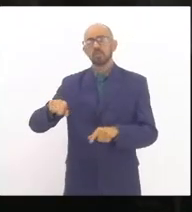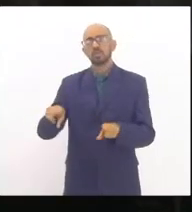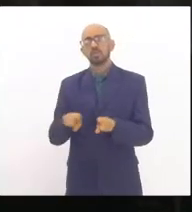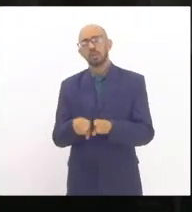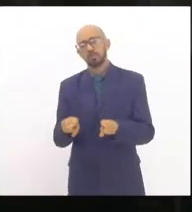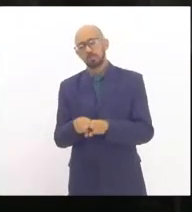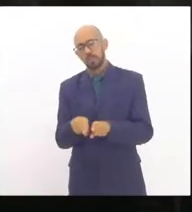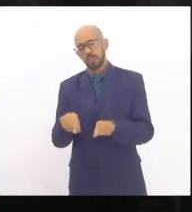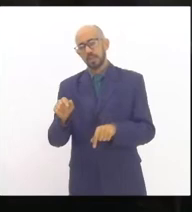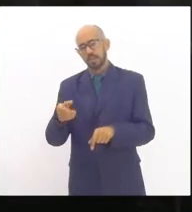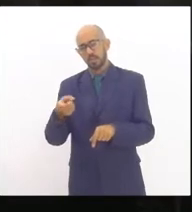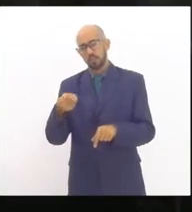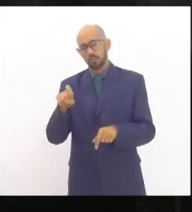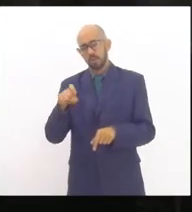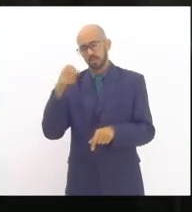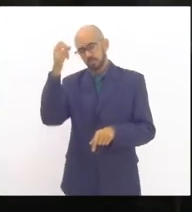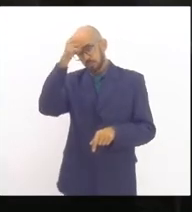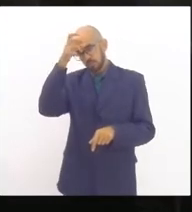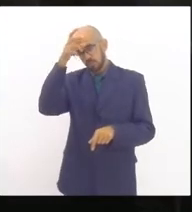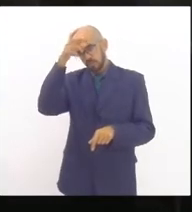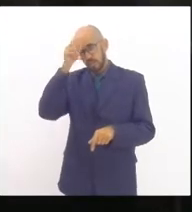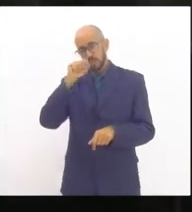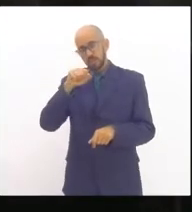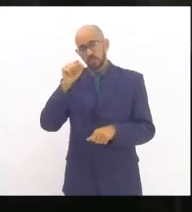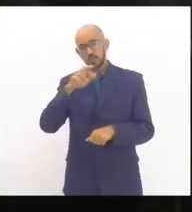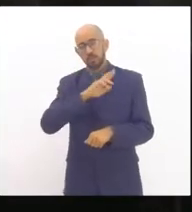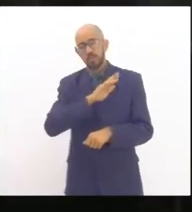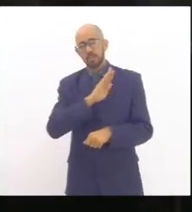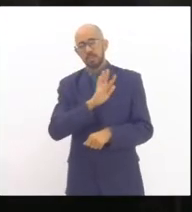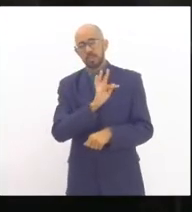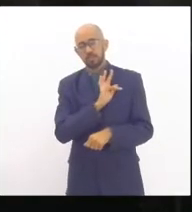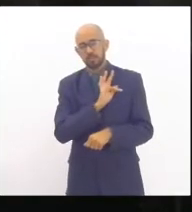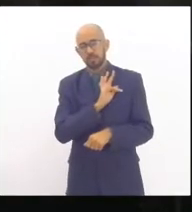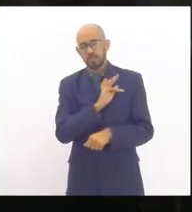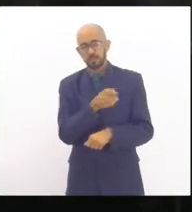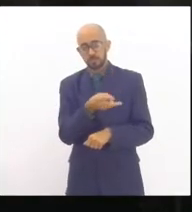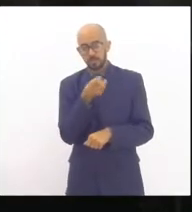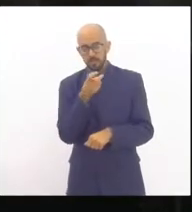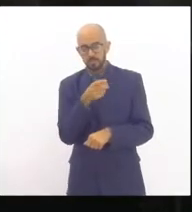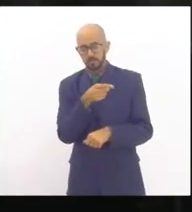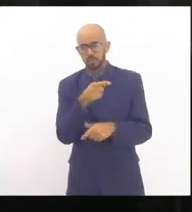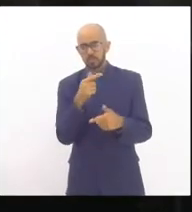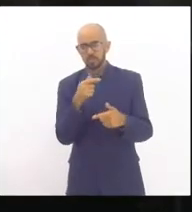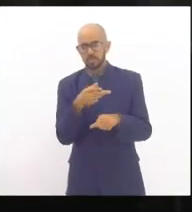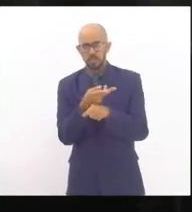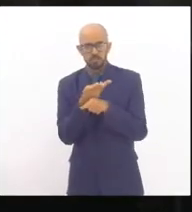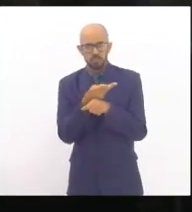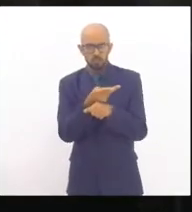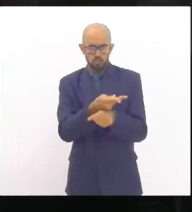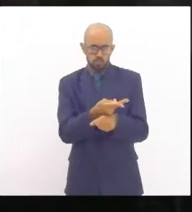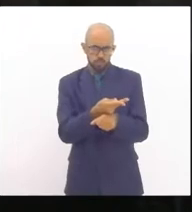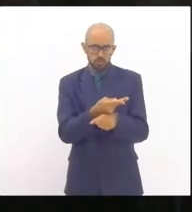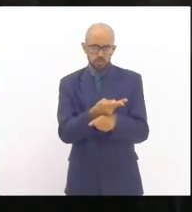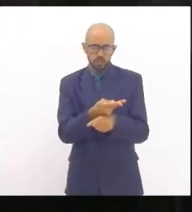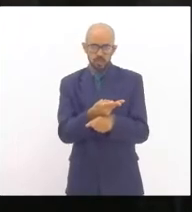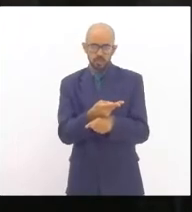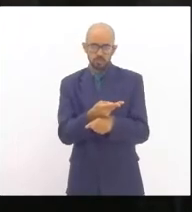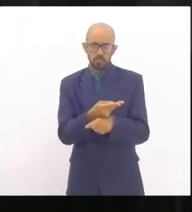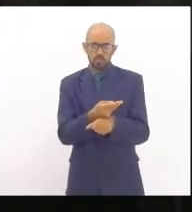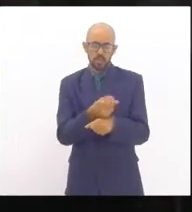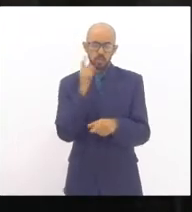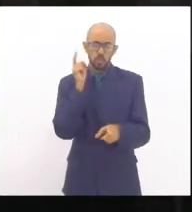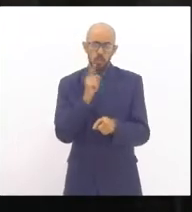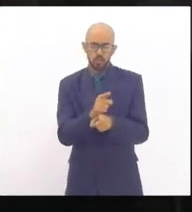enquanto prefeito de um município da Baixada teve muito esse olhar atento a busca ativa a